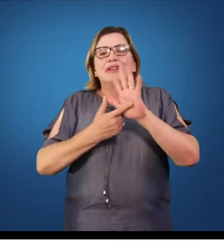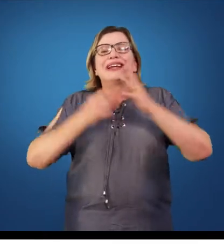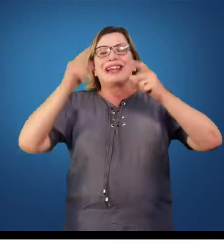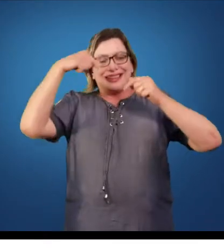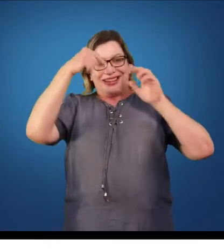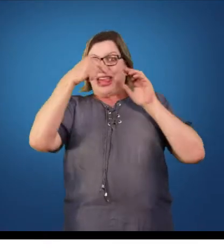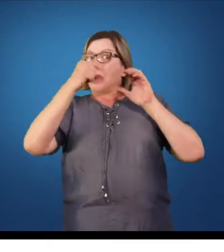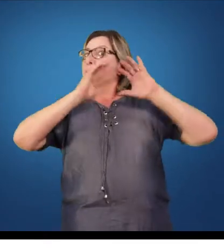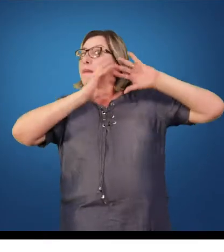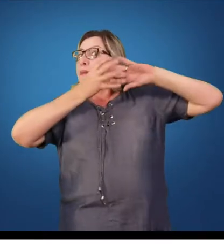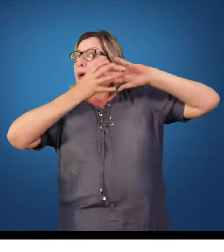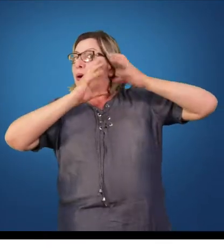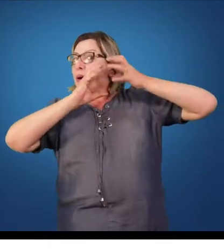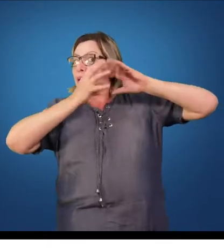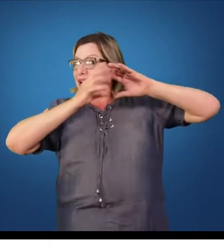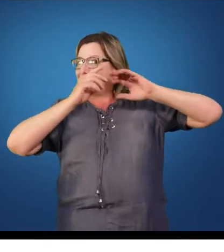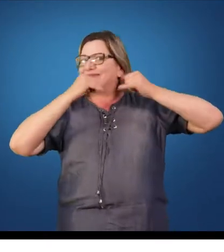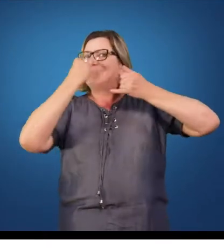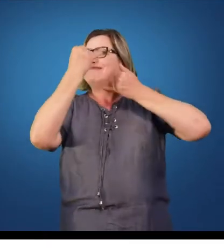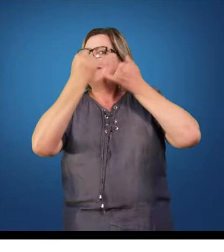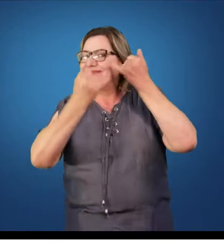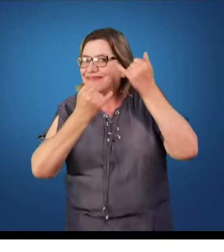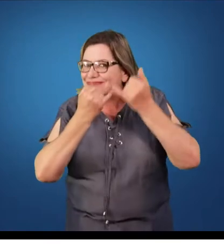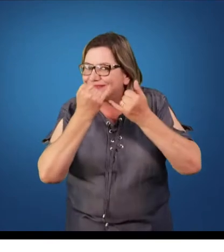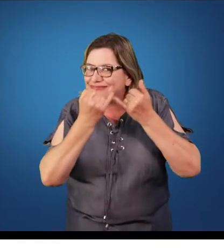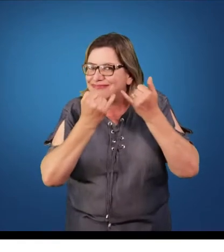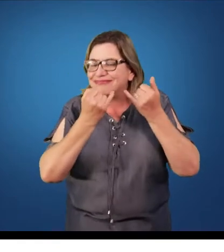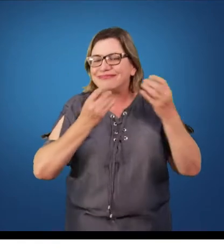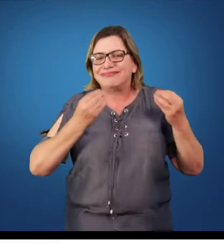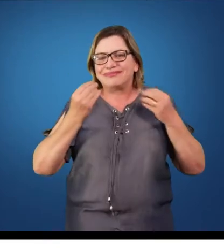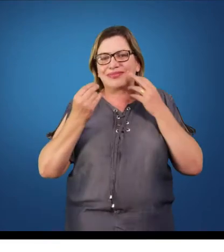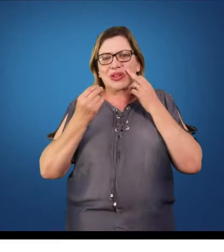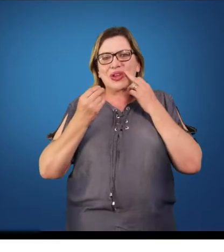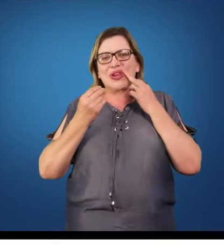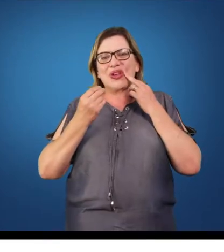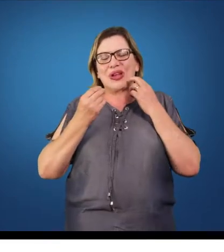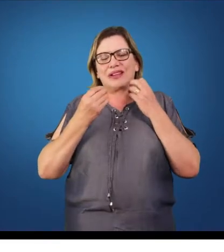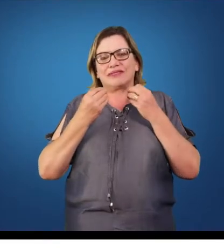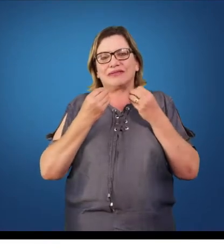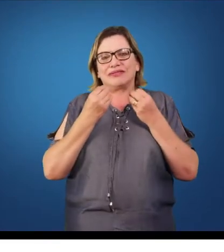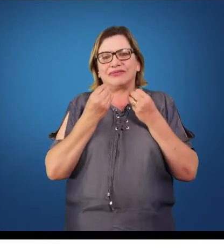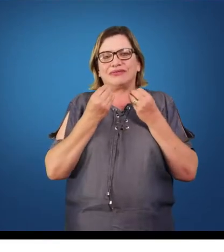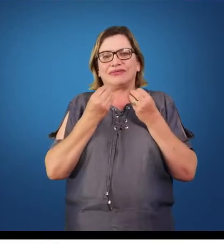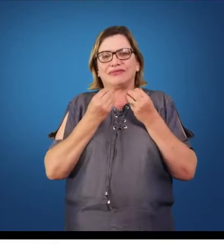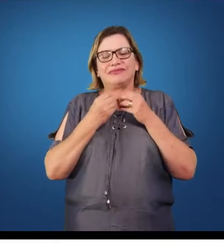bola, o nosso brinquedo hoje, certo?